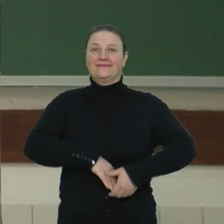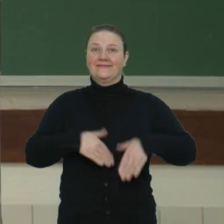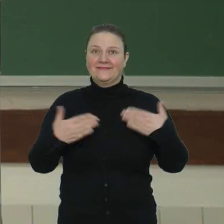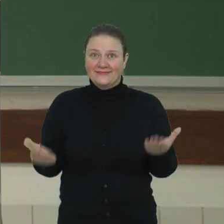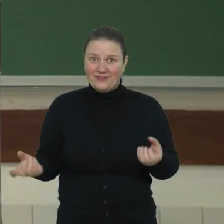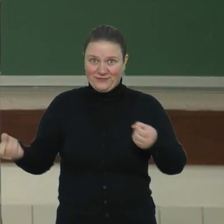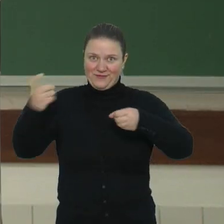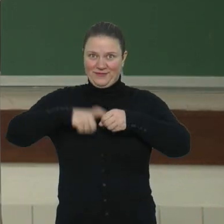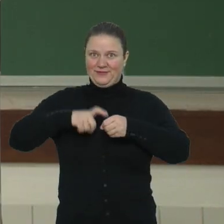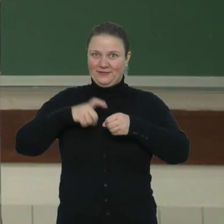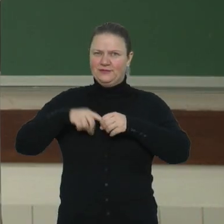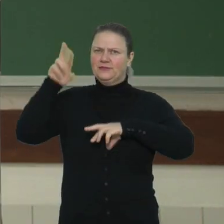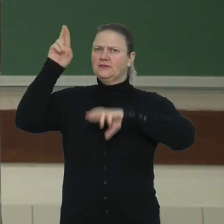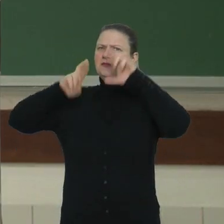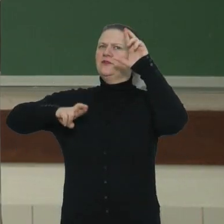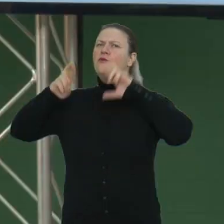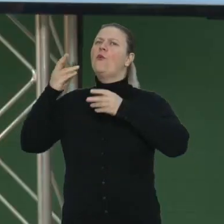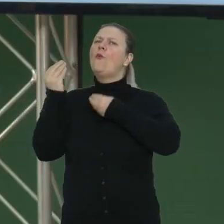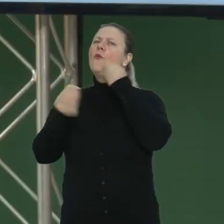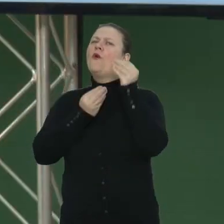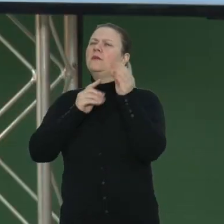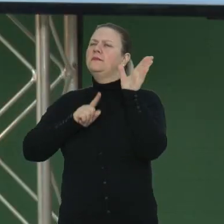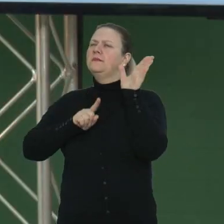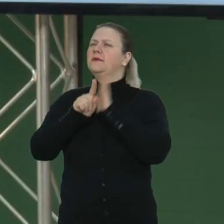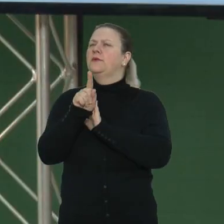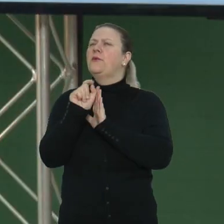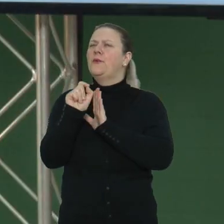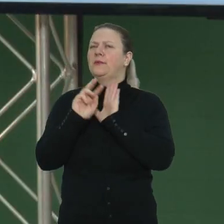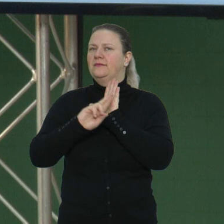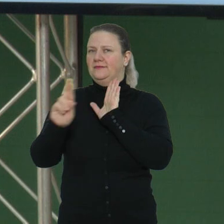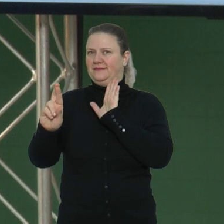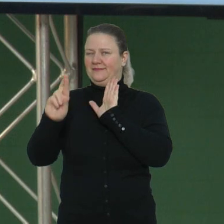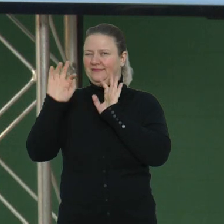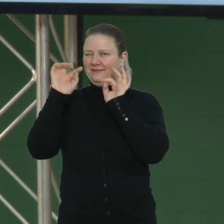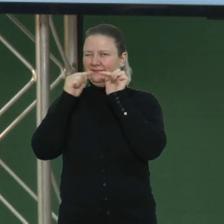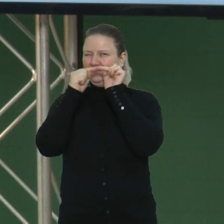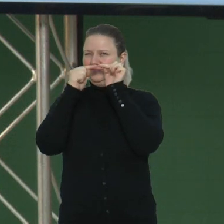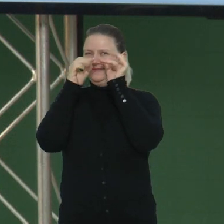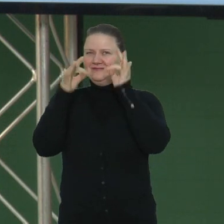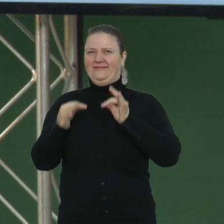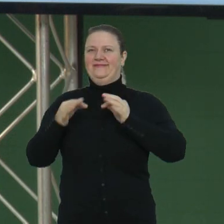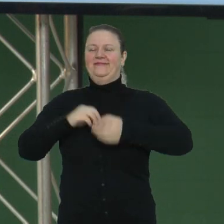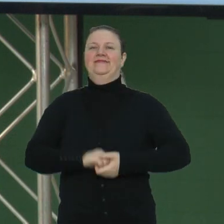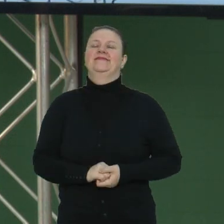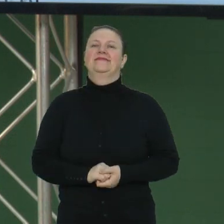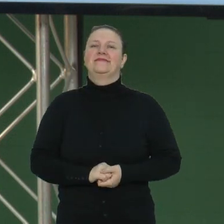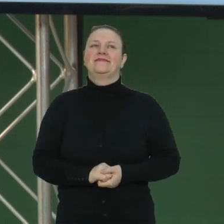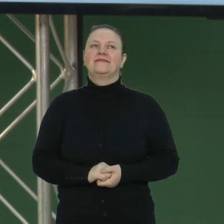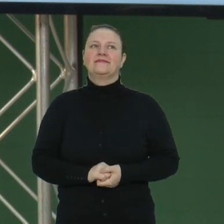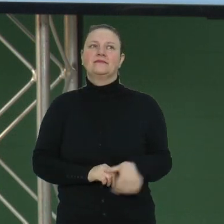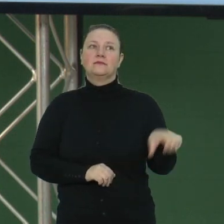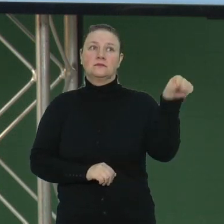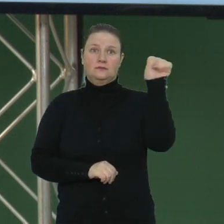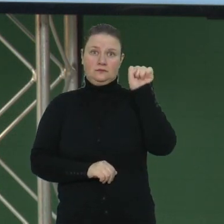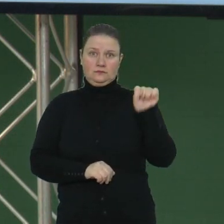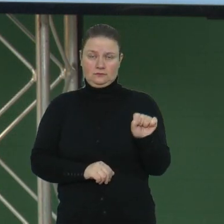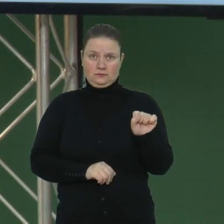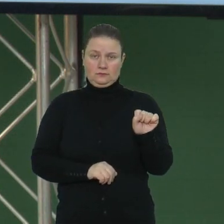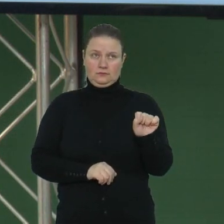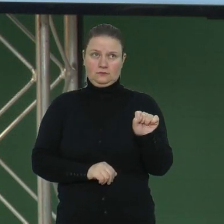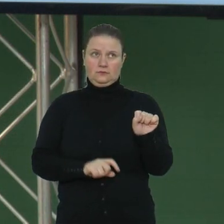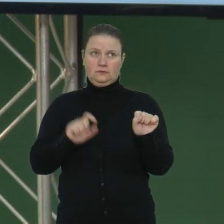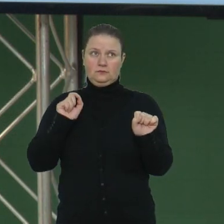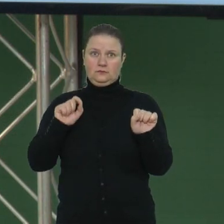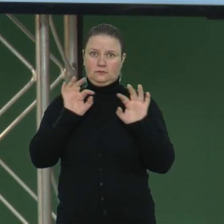lá, pessoal, vamos voltar e verificar como que ficou o nosso quiz. Então, aqui, como que ficou o nosso conjunto solução, né,